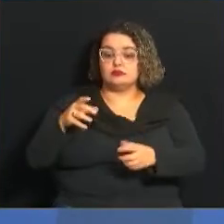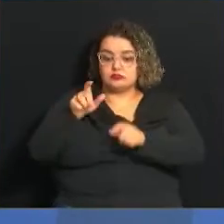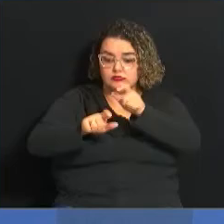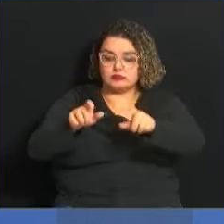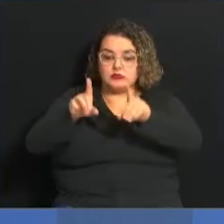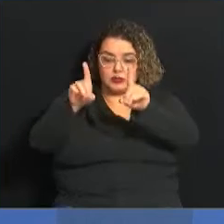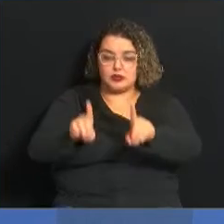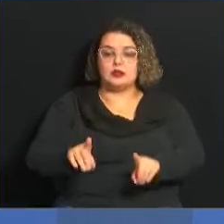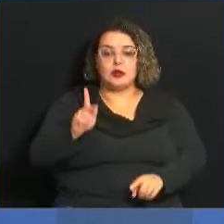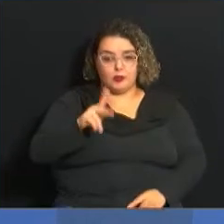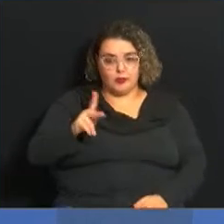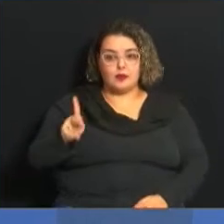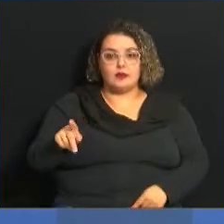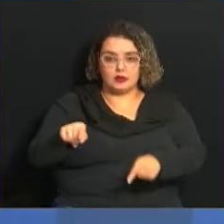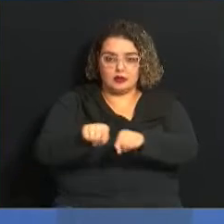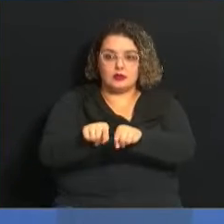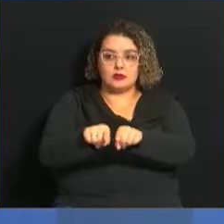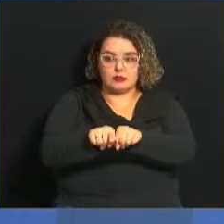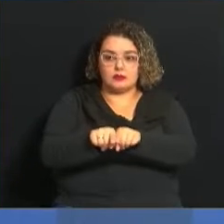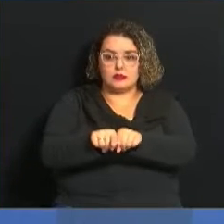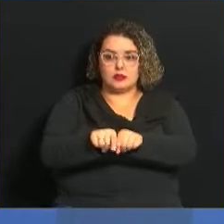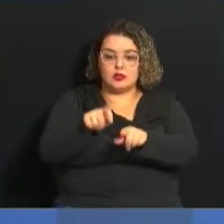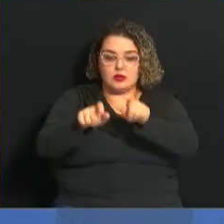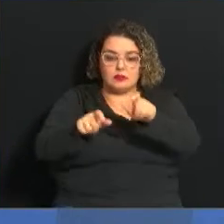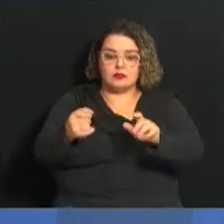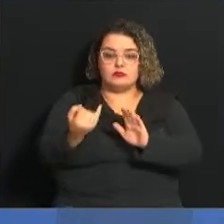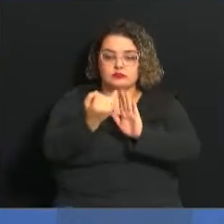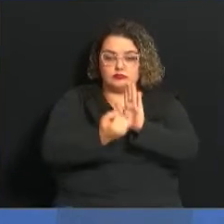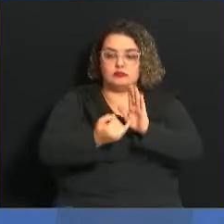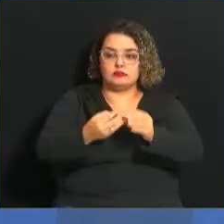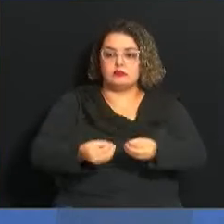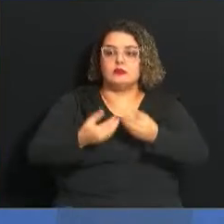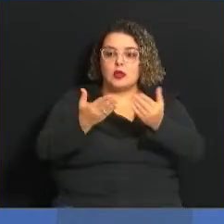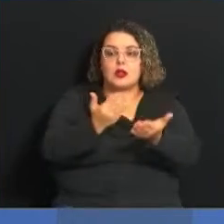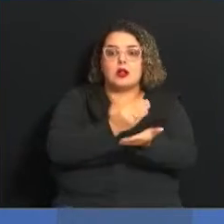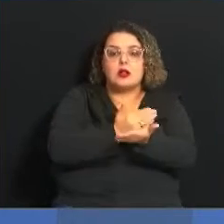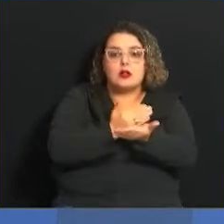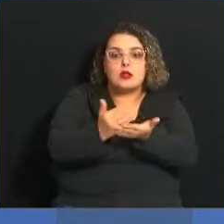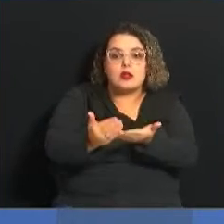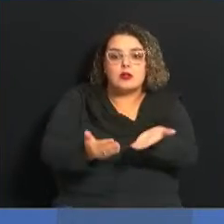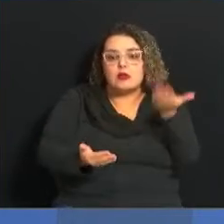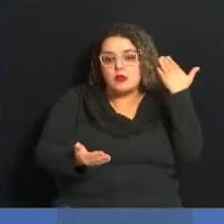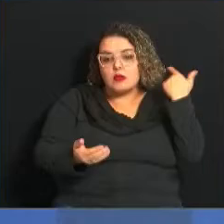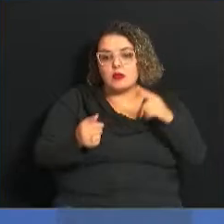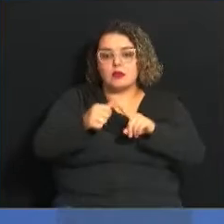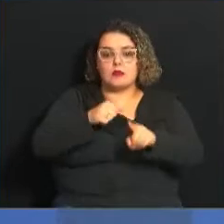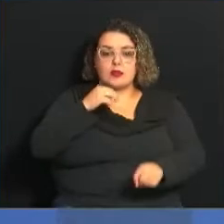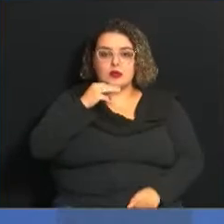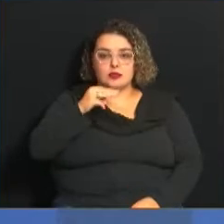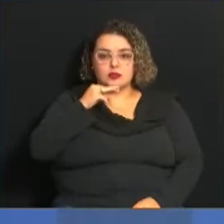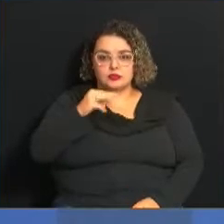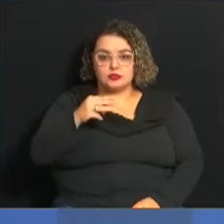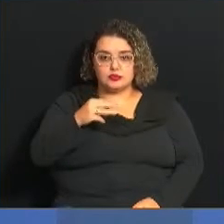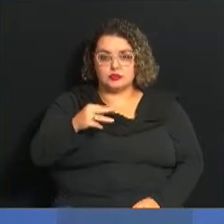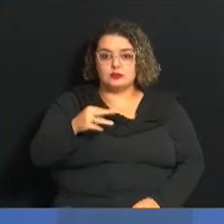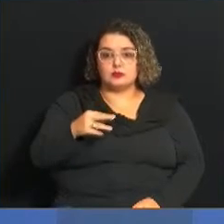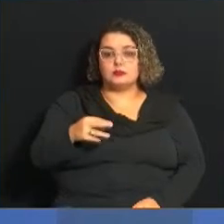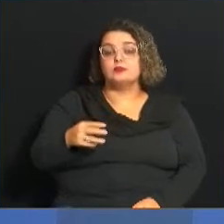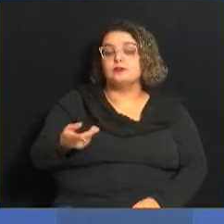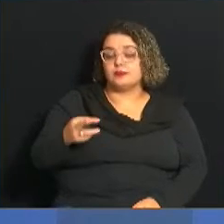professores, e também os contribuintes que enviaram a declaração no início, lá em março. Segundo a Receita, serão